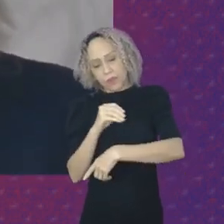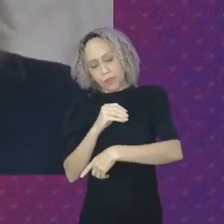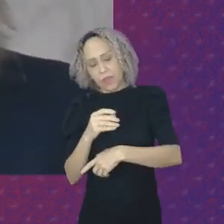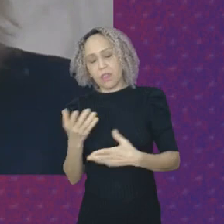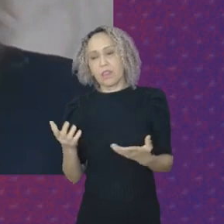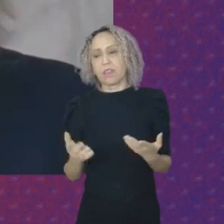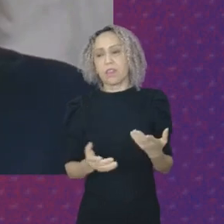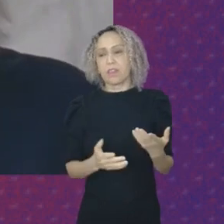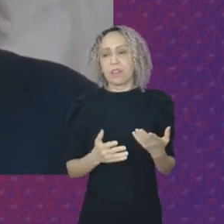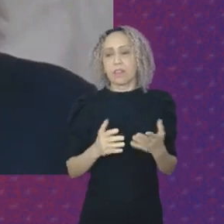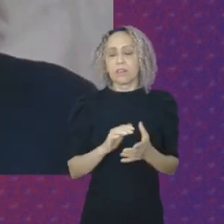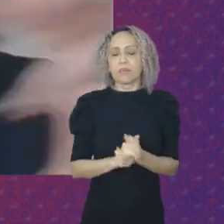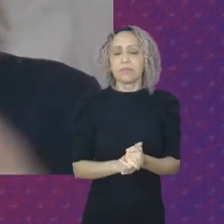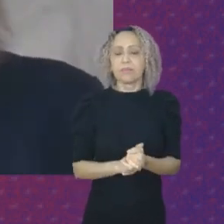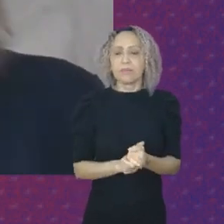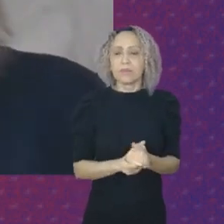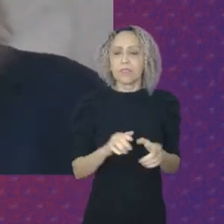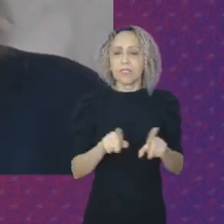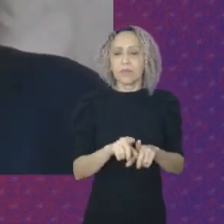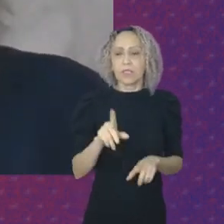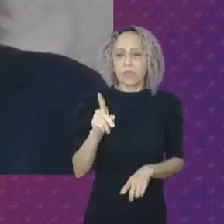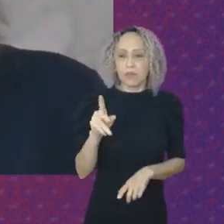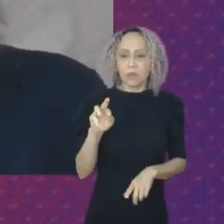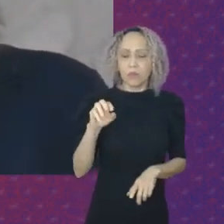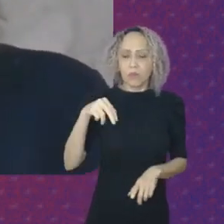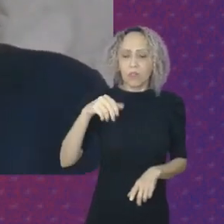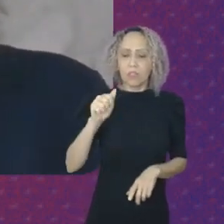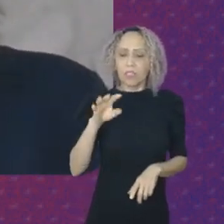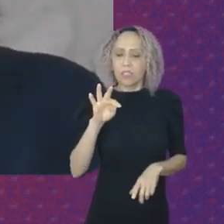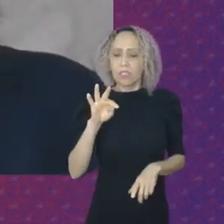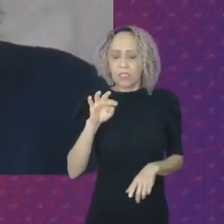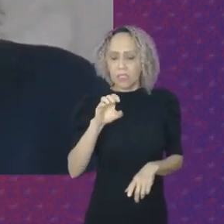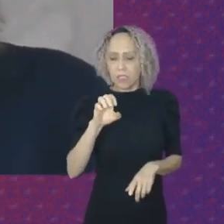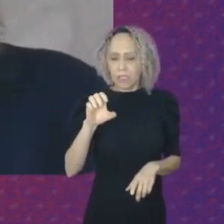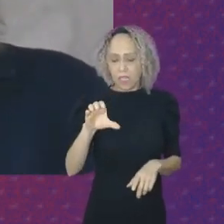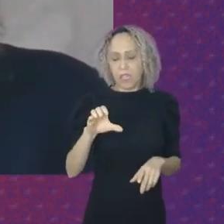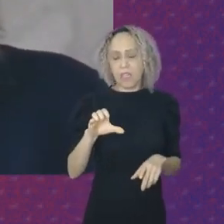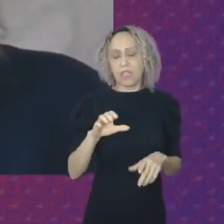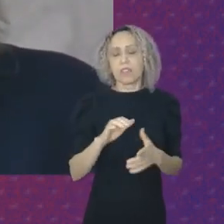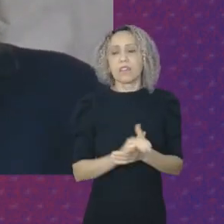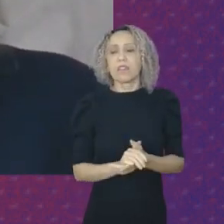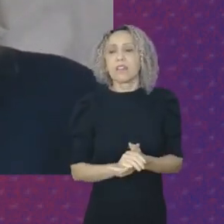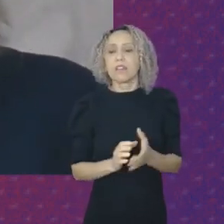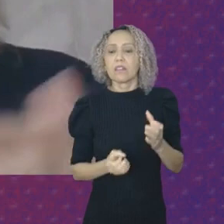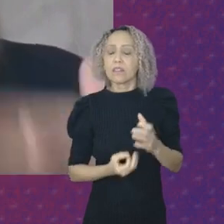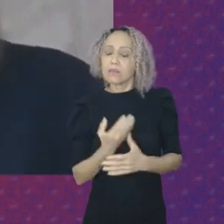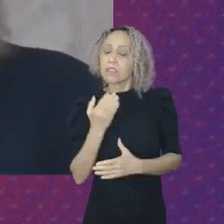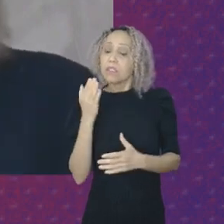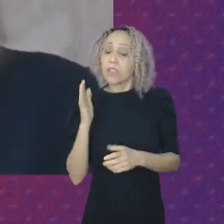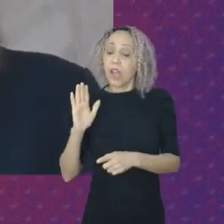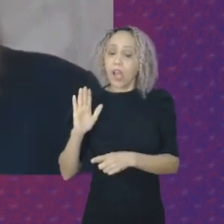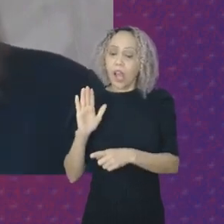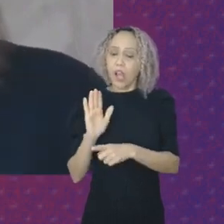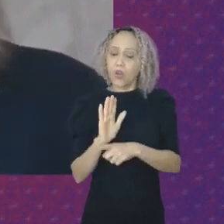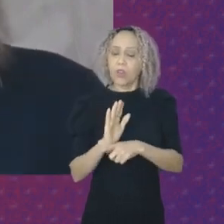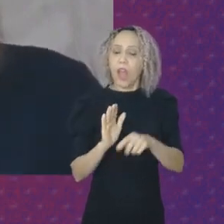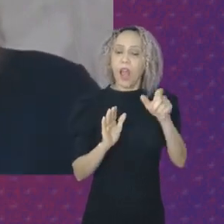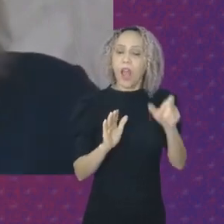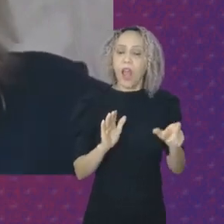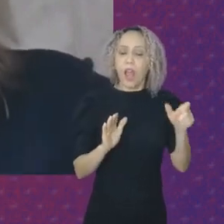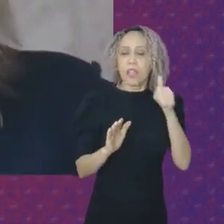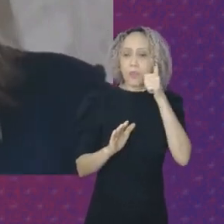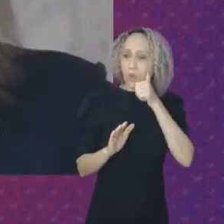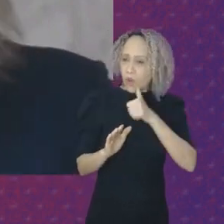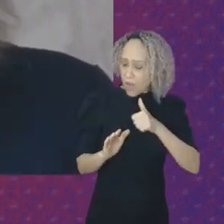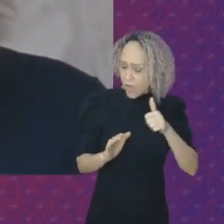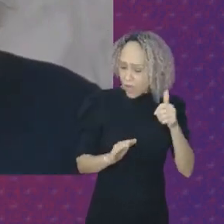Ministério da Educação para garantir maior acesso das mulheres ao ensino técnico, para que elas possam, a